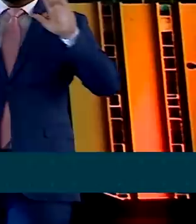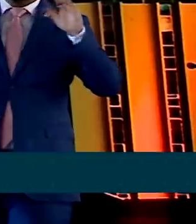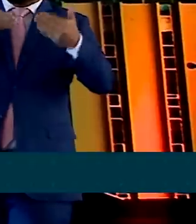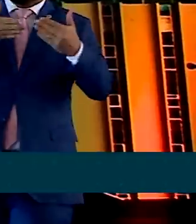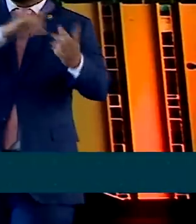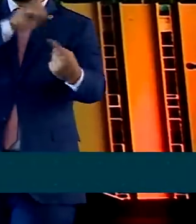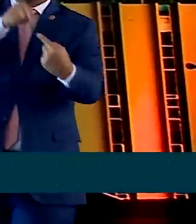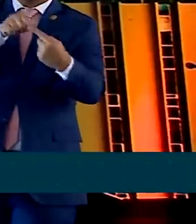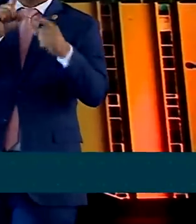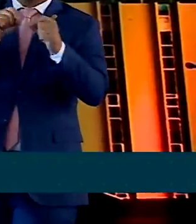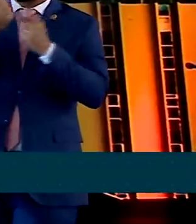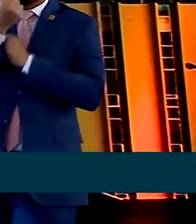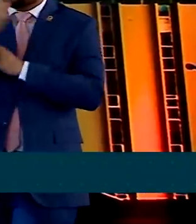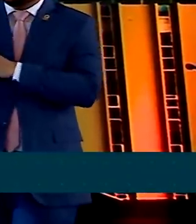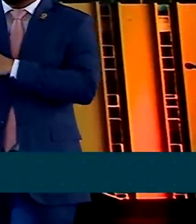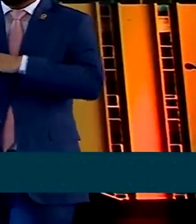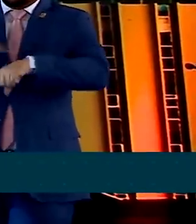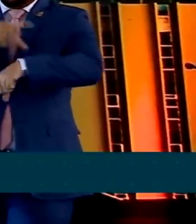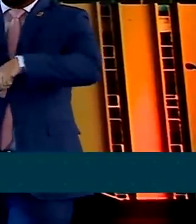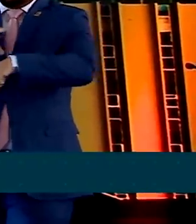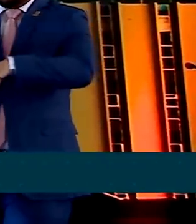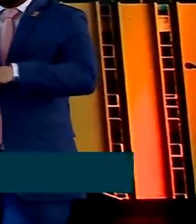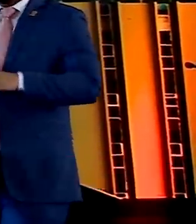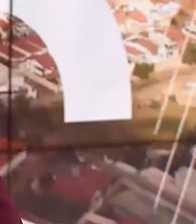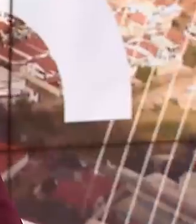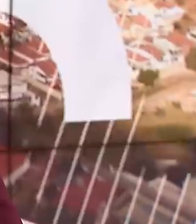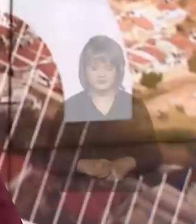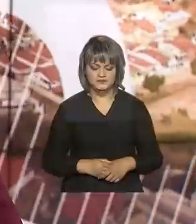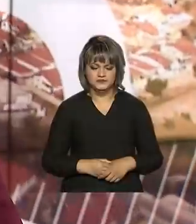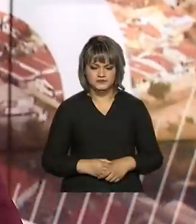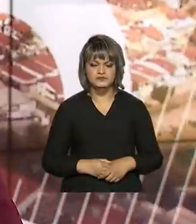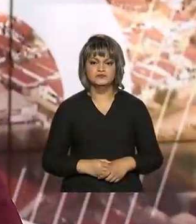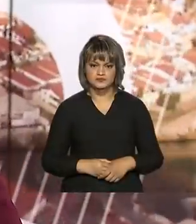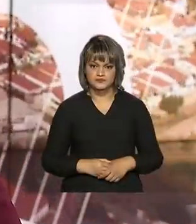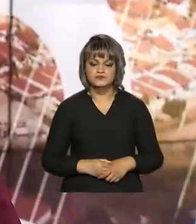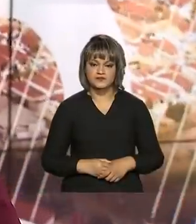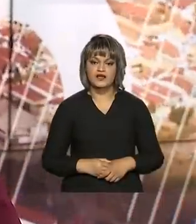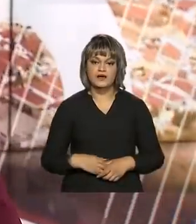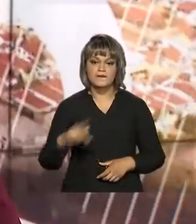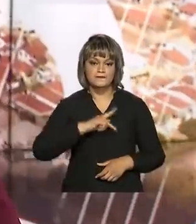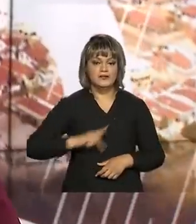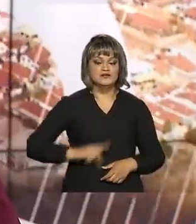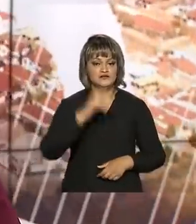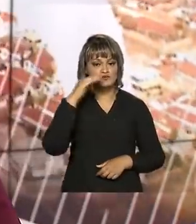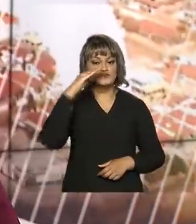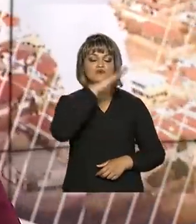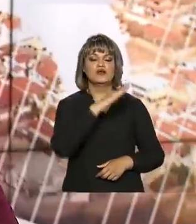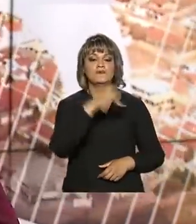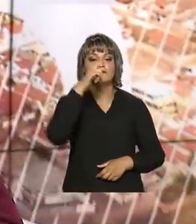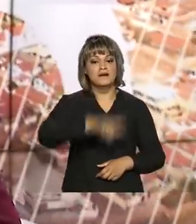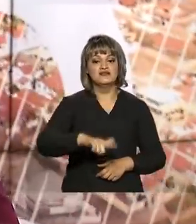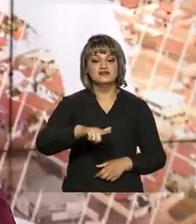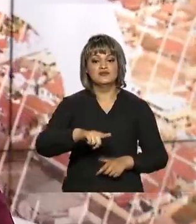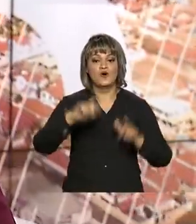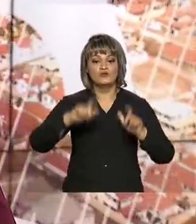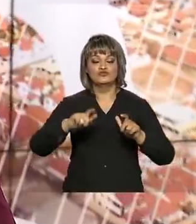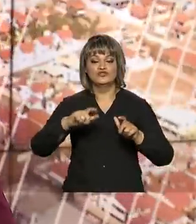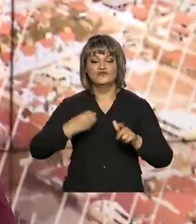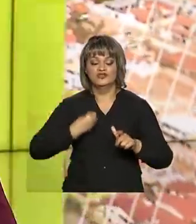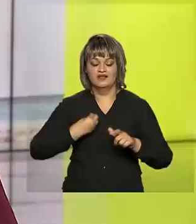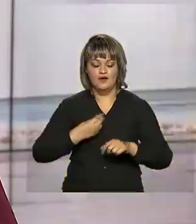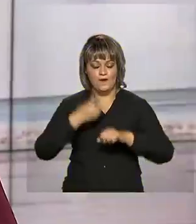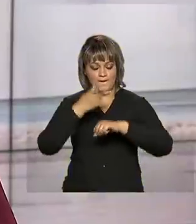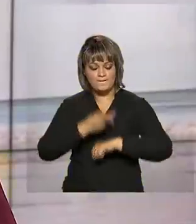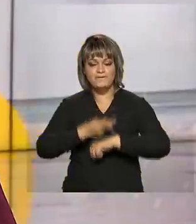comum, que é a defesa da nossa pátria. E o presidente Jair Bolsonaro também participou da entrega do